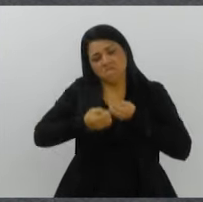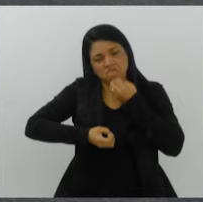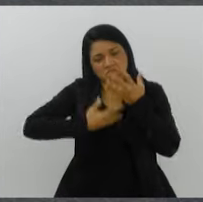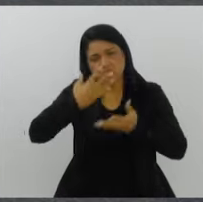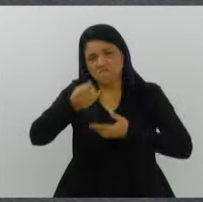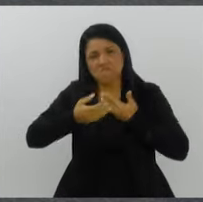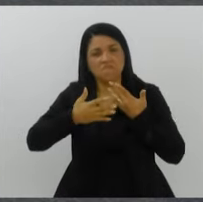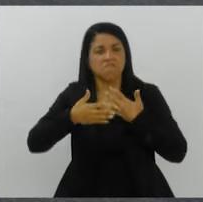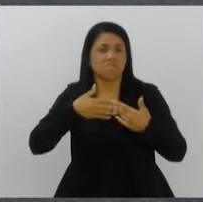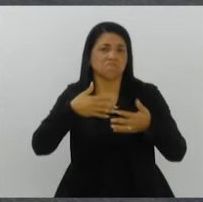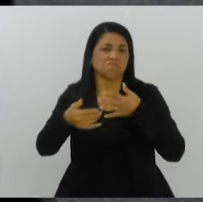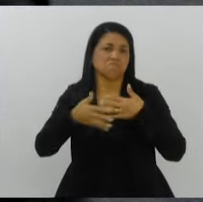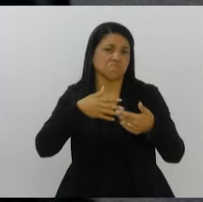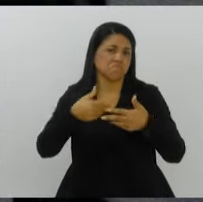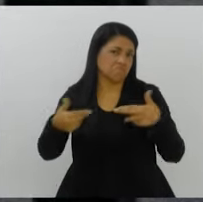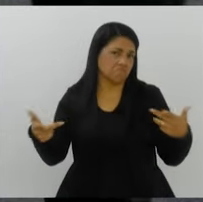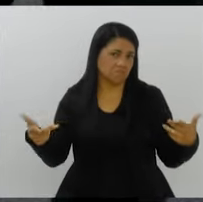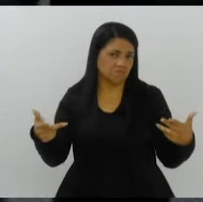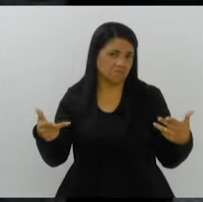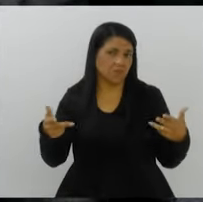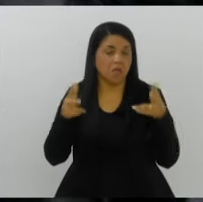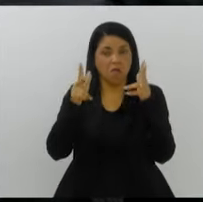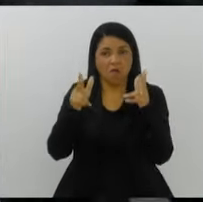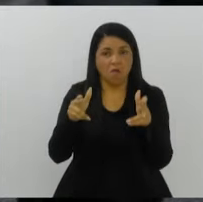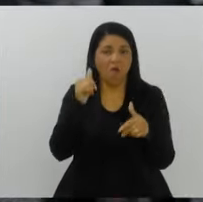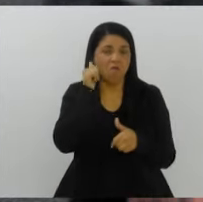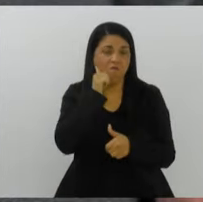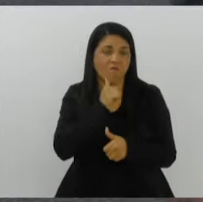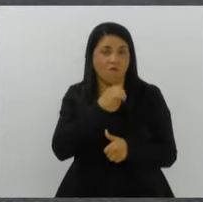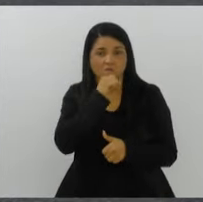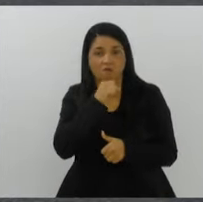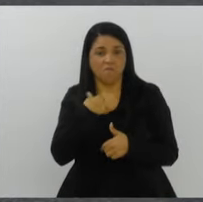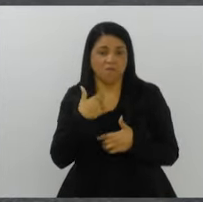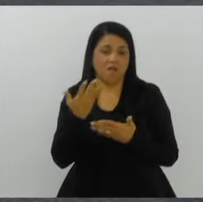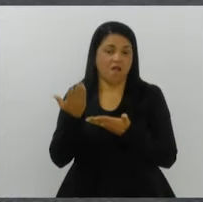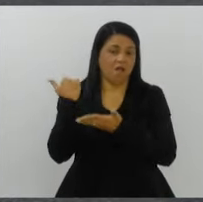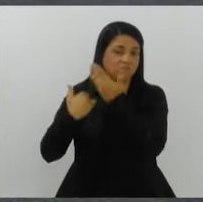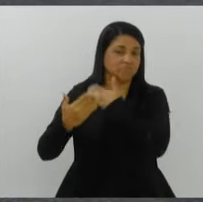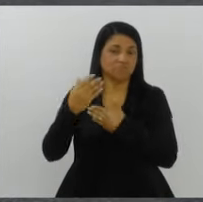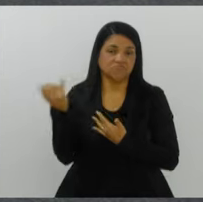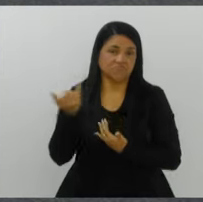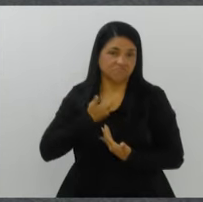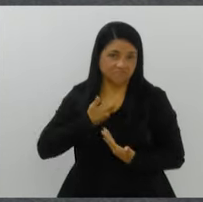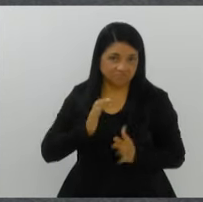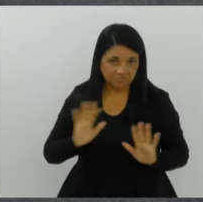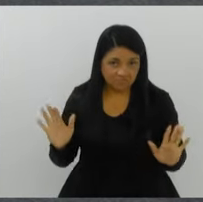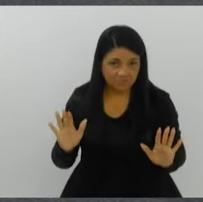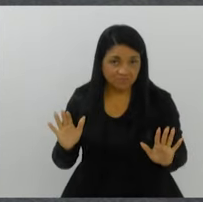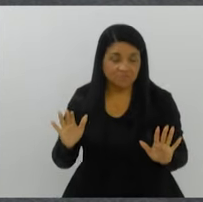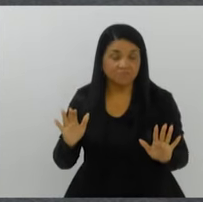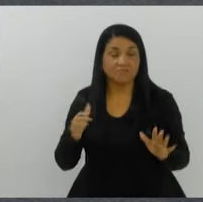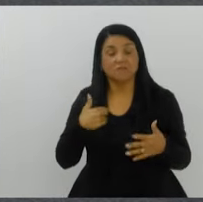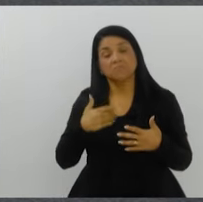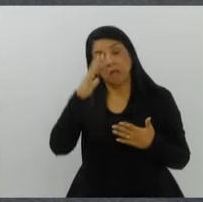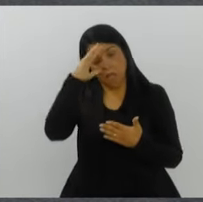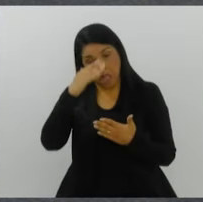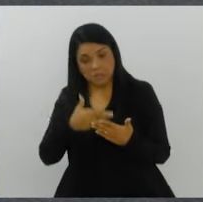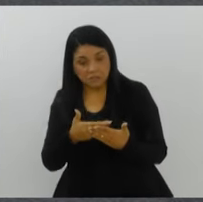que não quer, como diz a minha avó. A gente acredita se a gente tiver ou não capacidade de